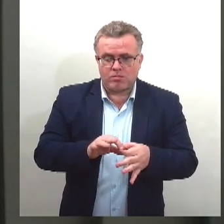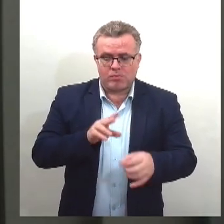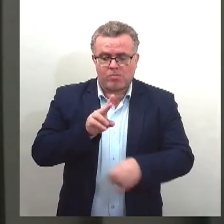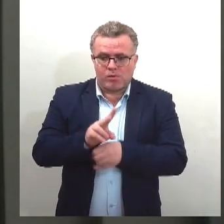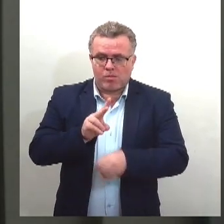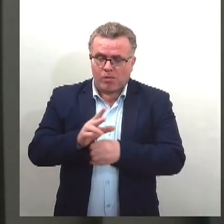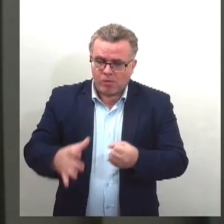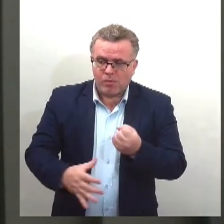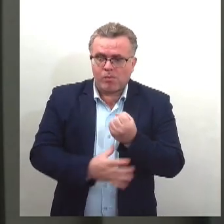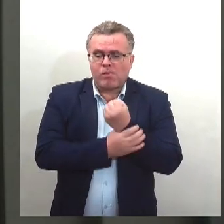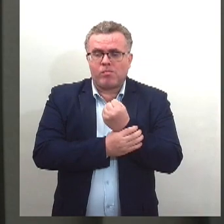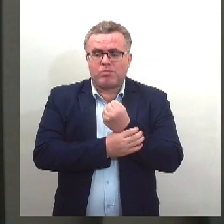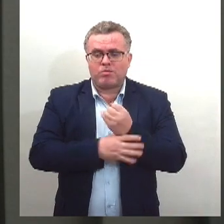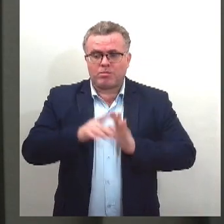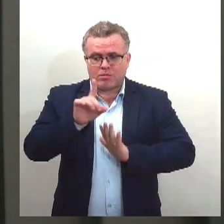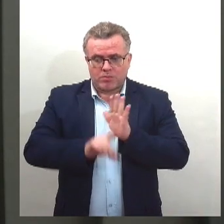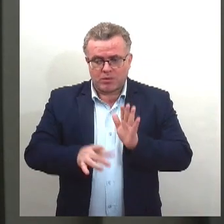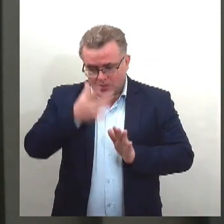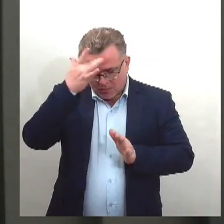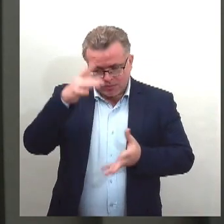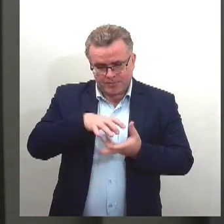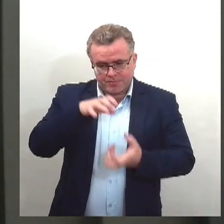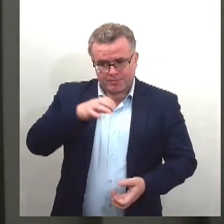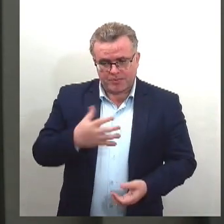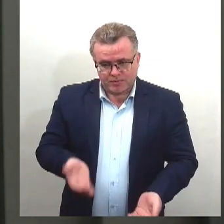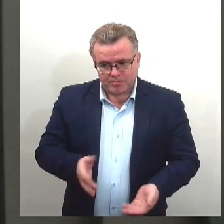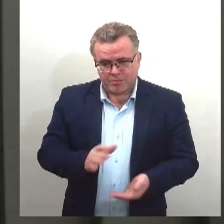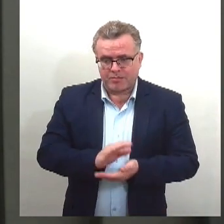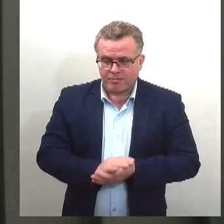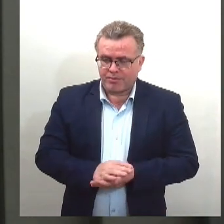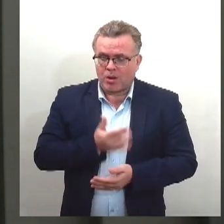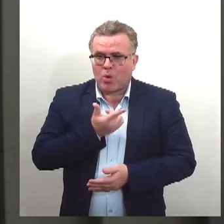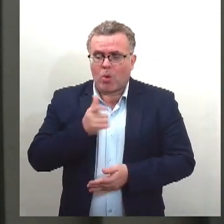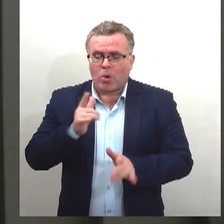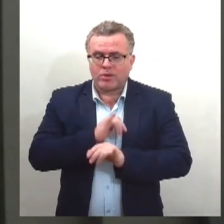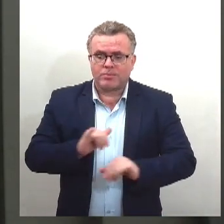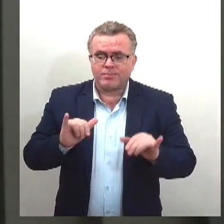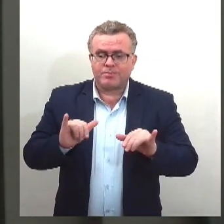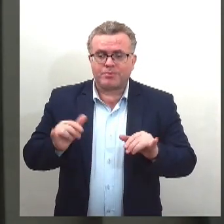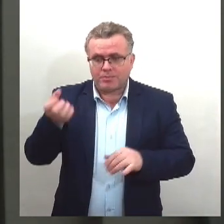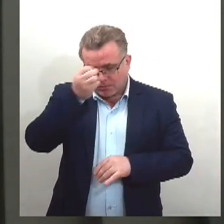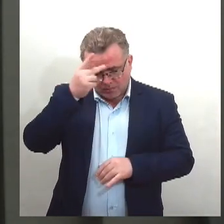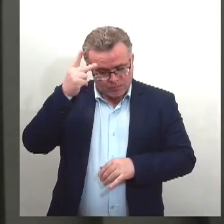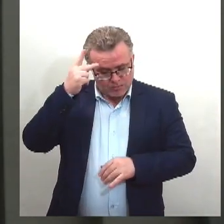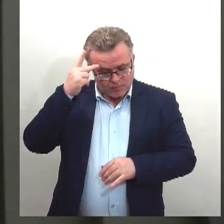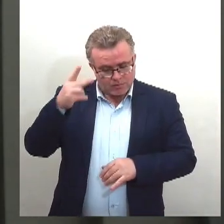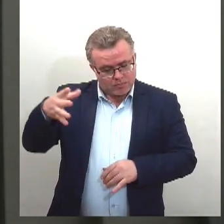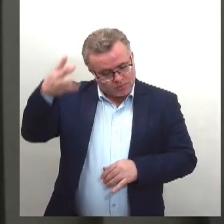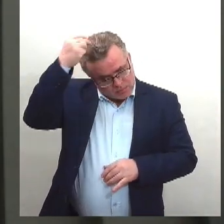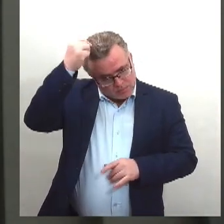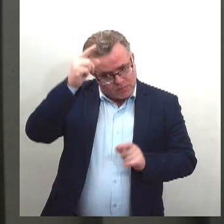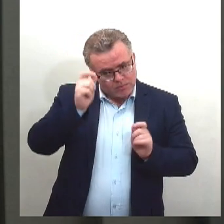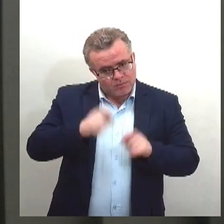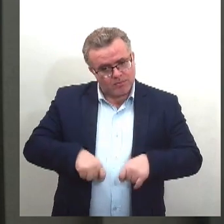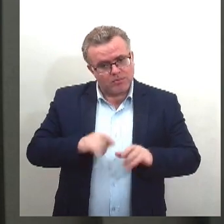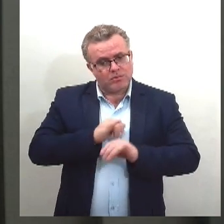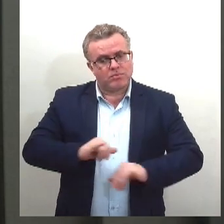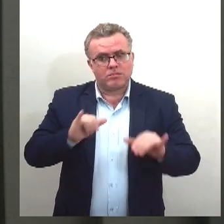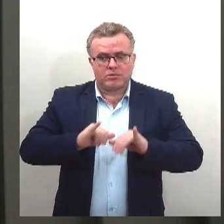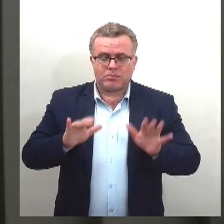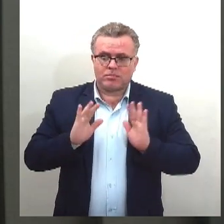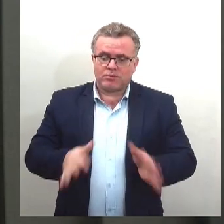dos direitos da pessoa idosa. E olha uma outra informação, a Prefeitura de São Cristóvão tornou público um novo edital para o